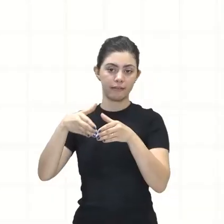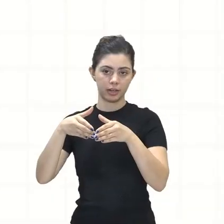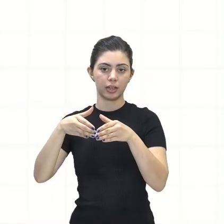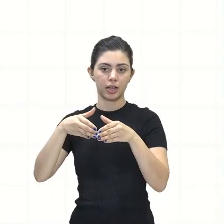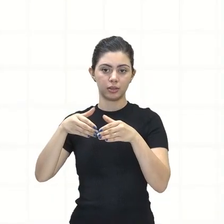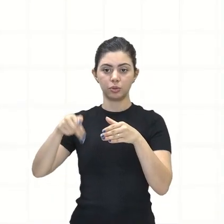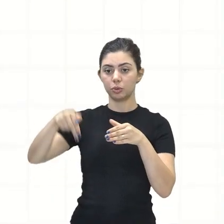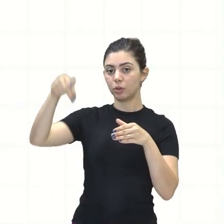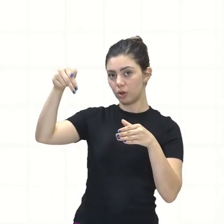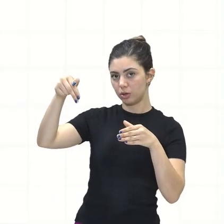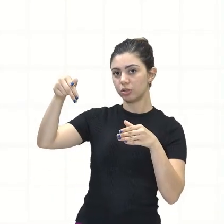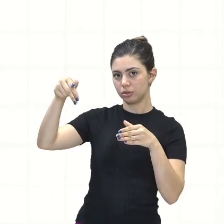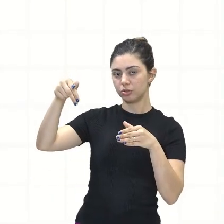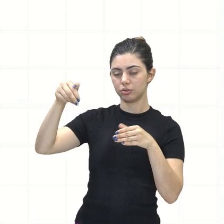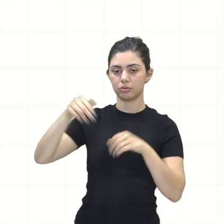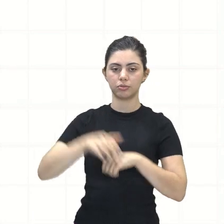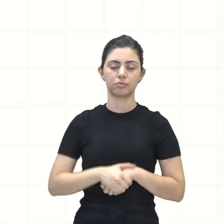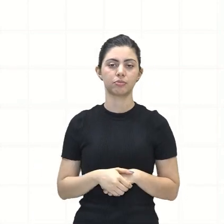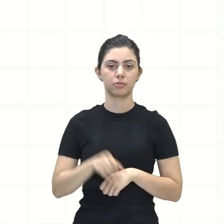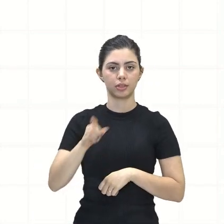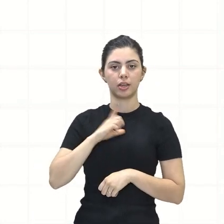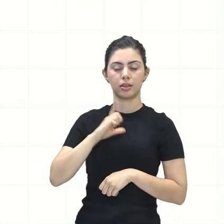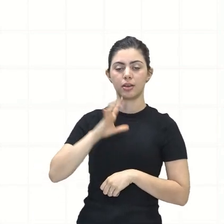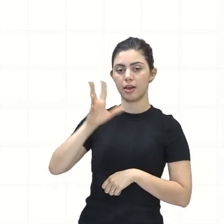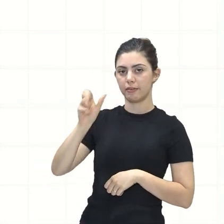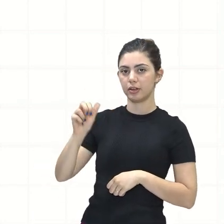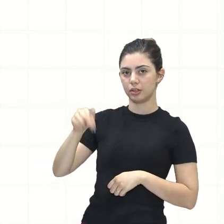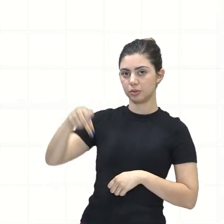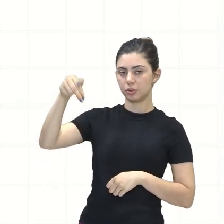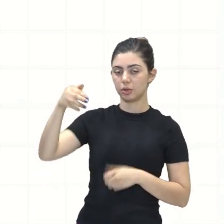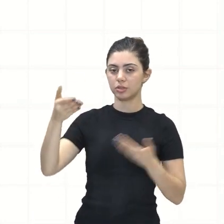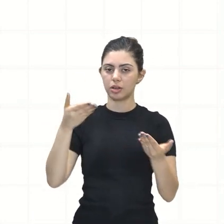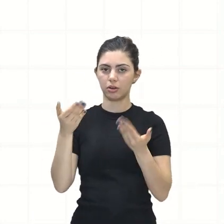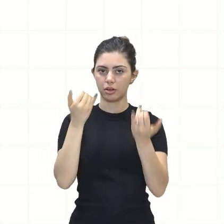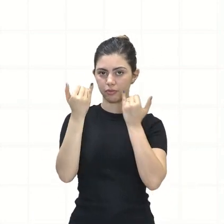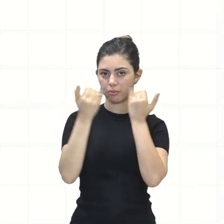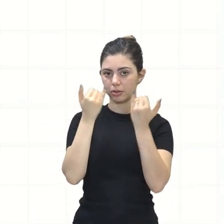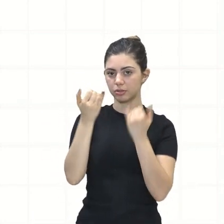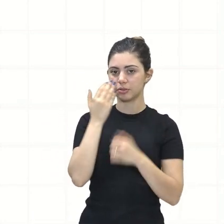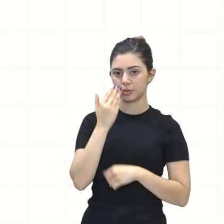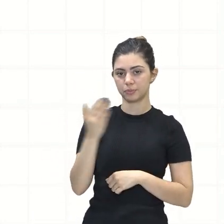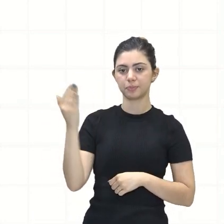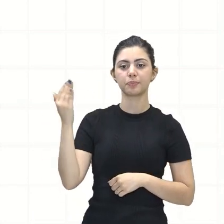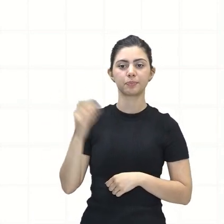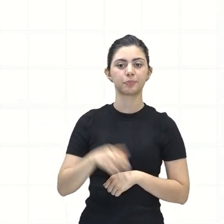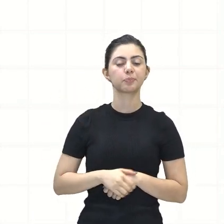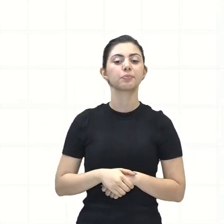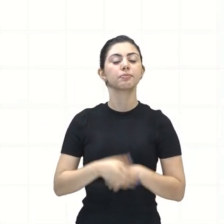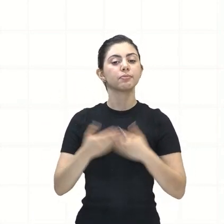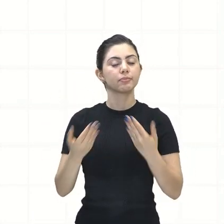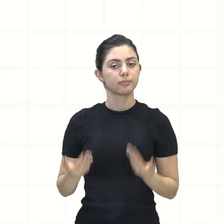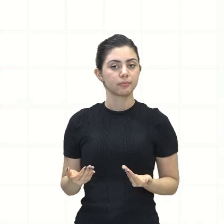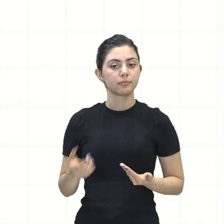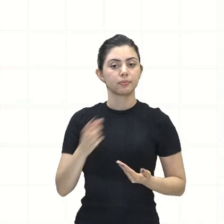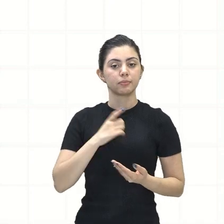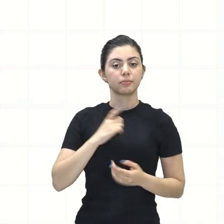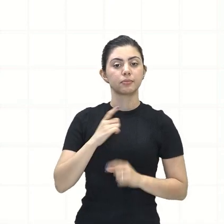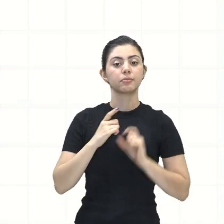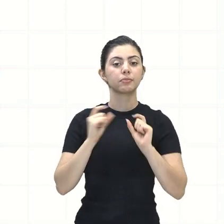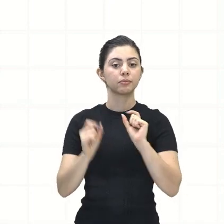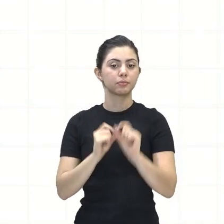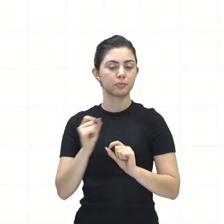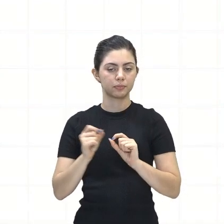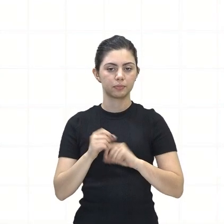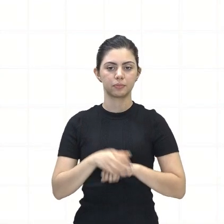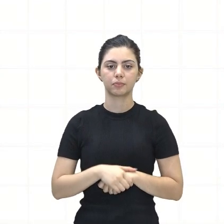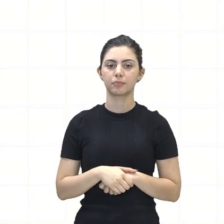gente está vendo aqui agora na tela, que a gente vai ver agora informações aí na tela. A África Setentrional, ela tem 7 unidades políticas. A